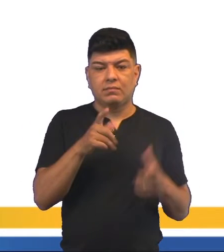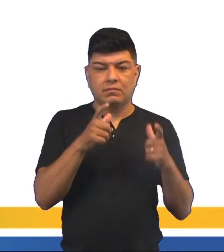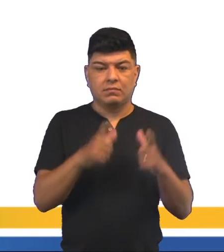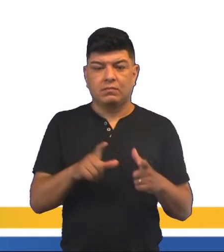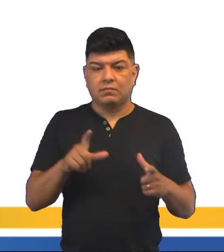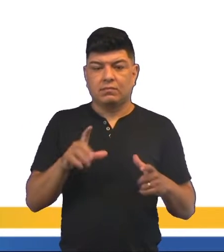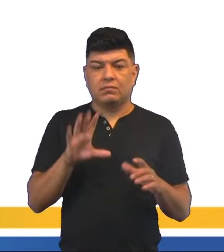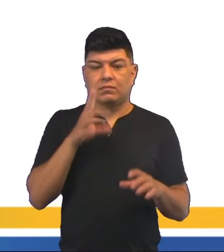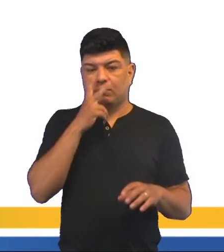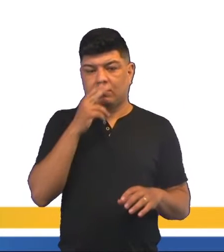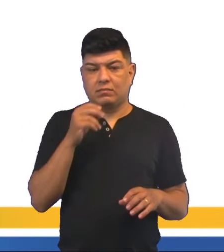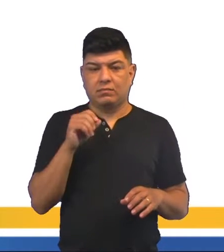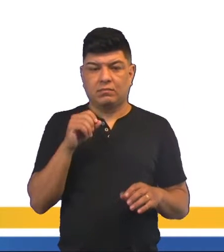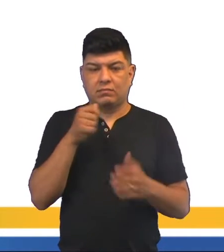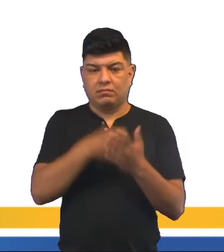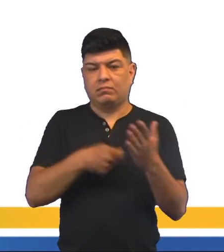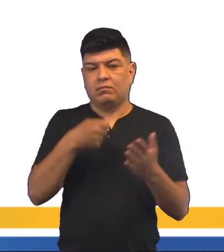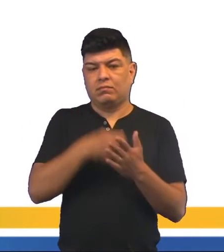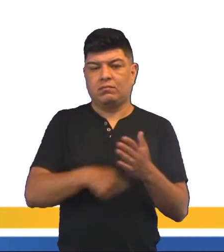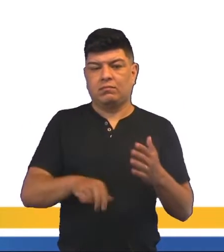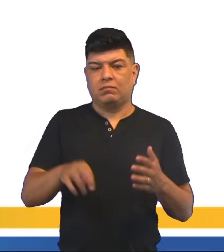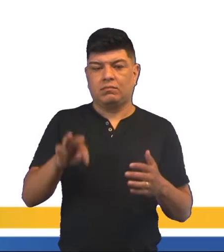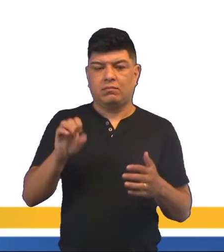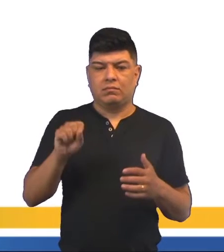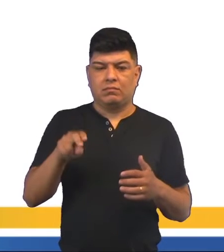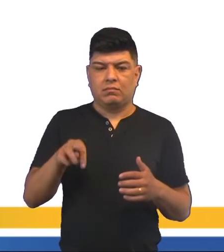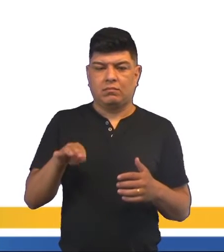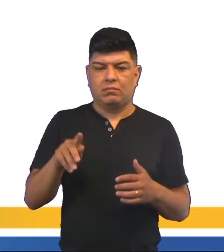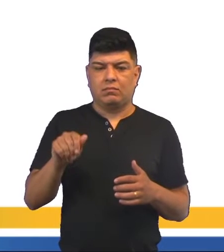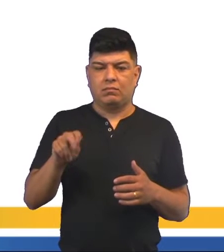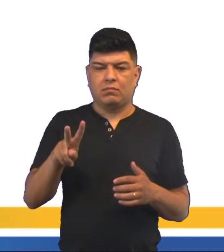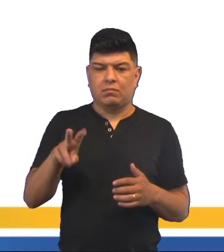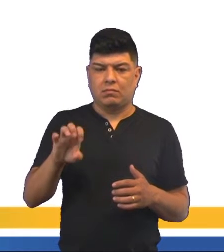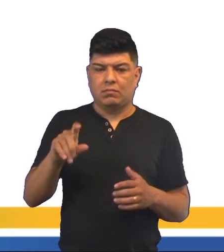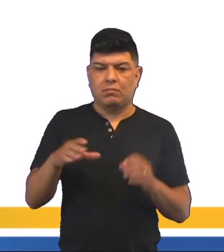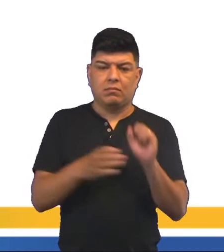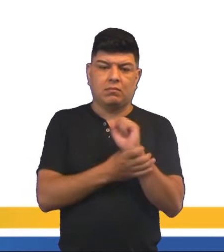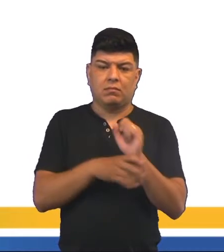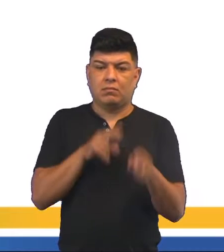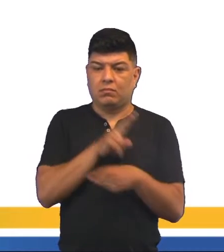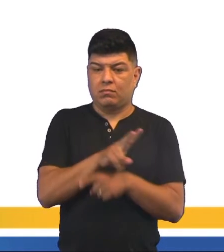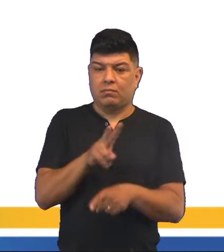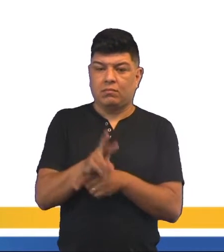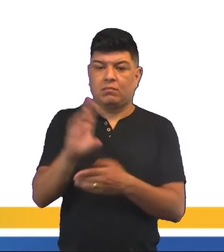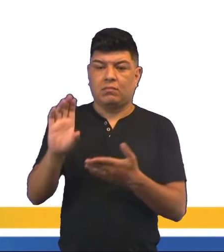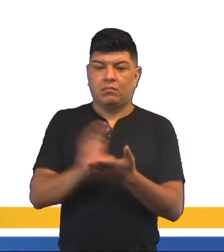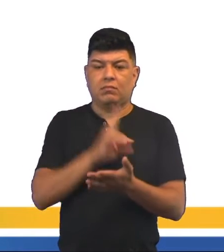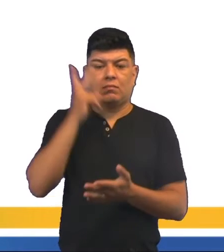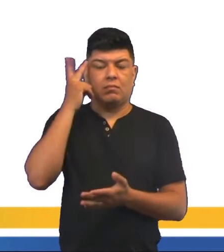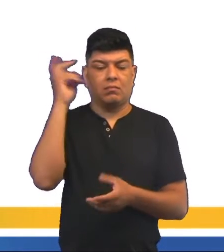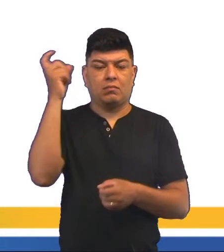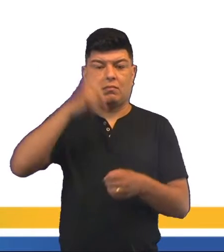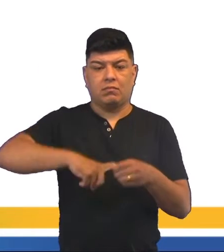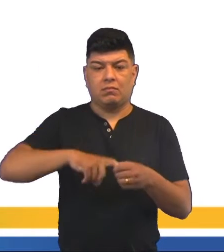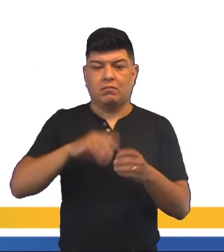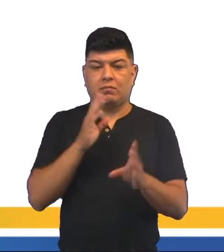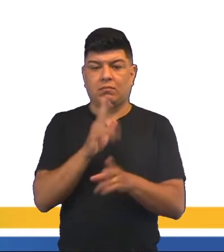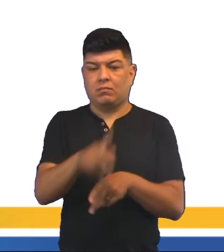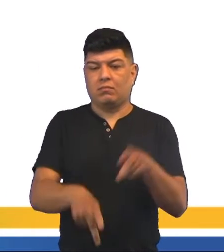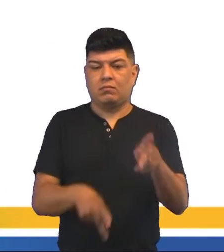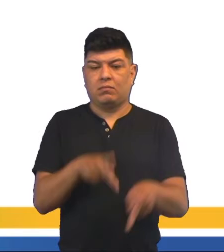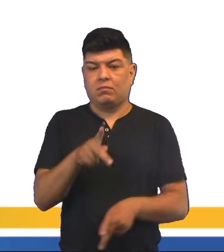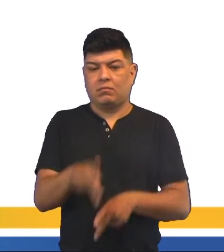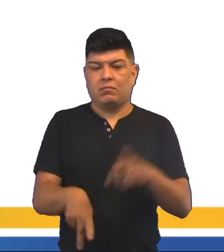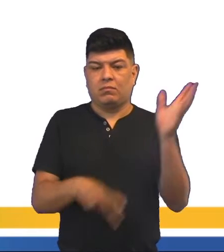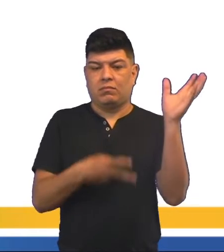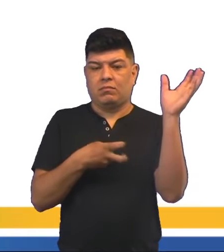territoriais destinados à exploração autossustentável e conservação dos recursos naturais renováveis por